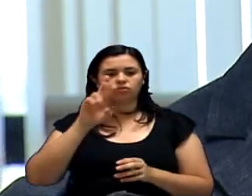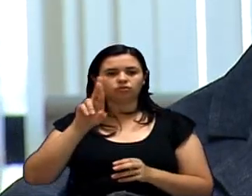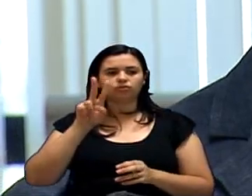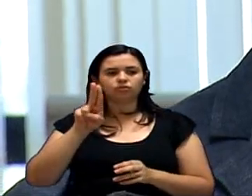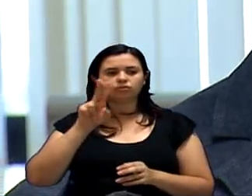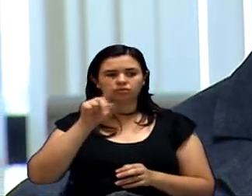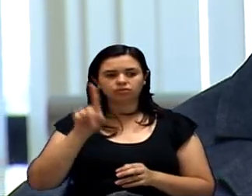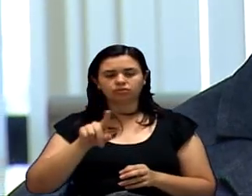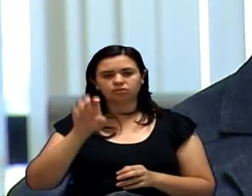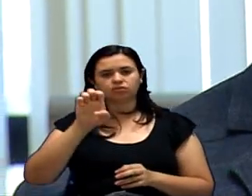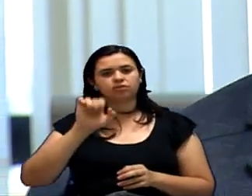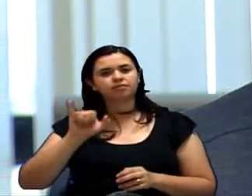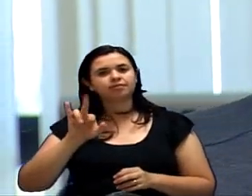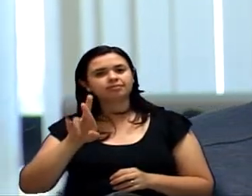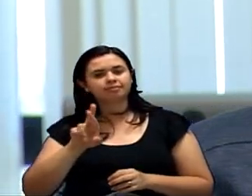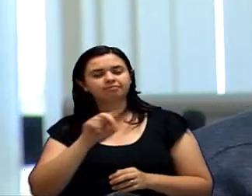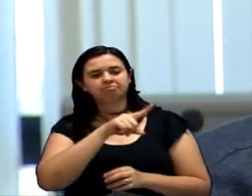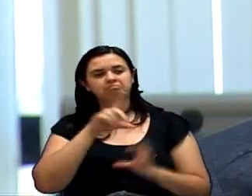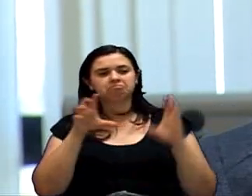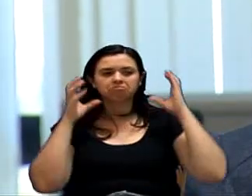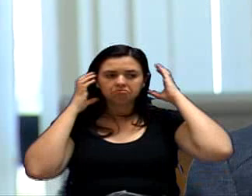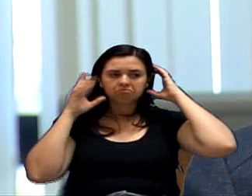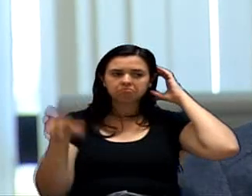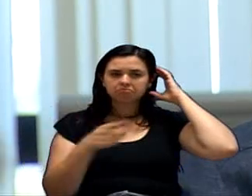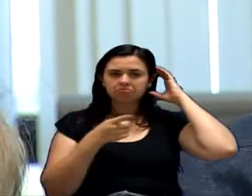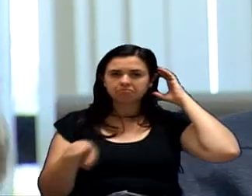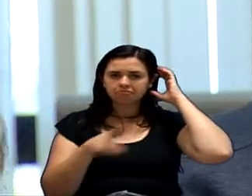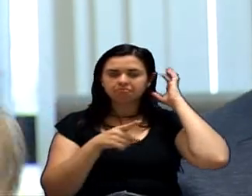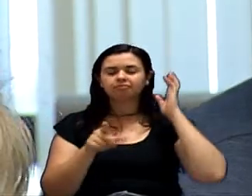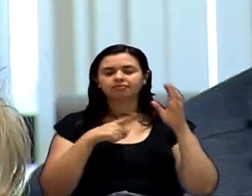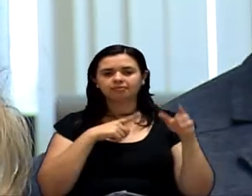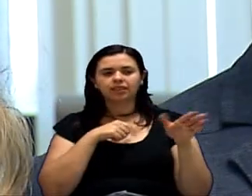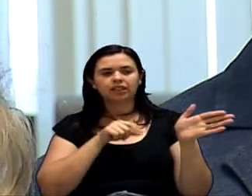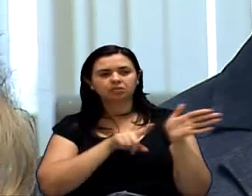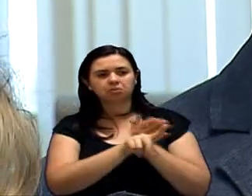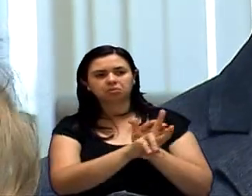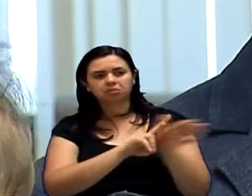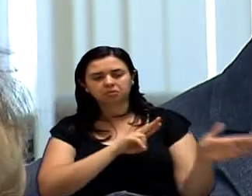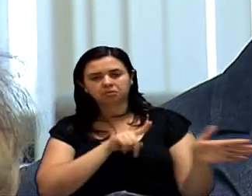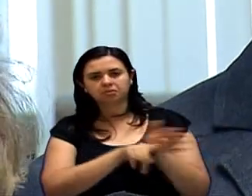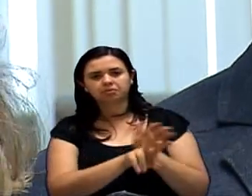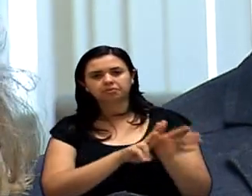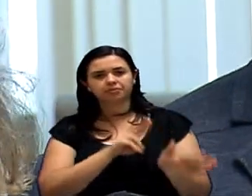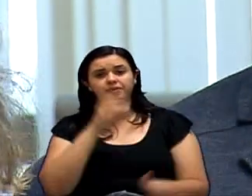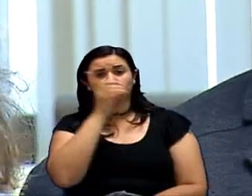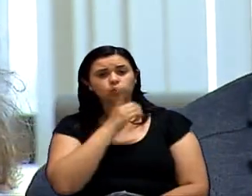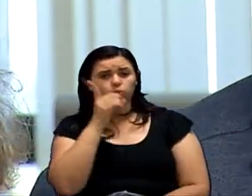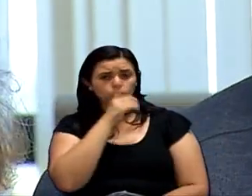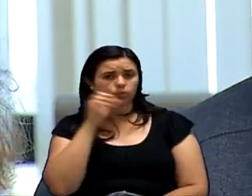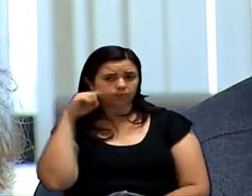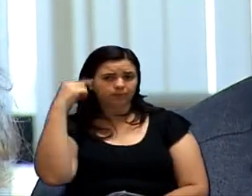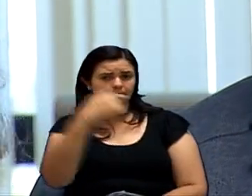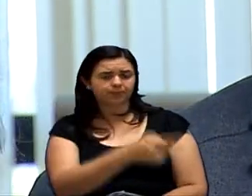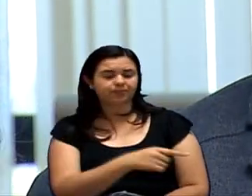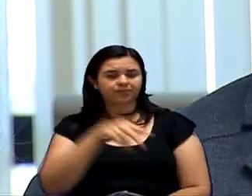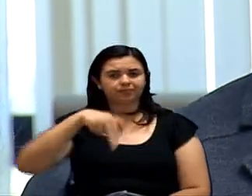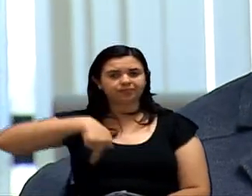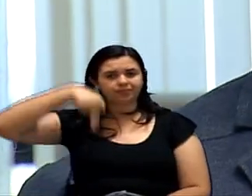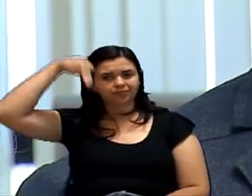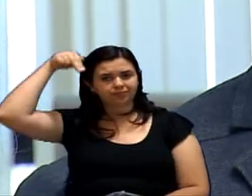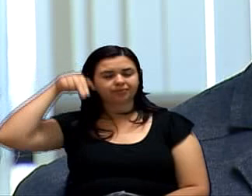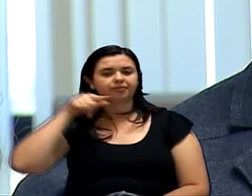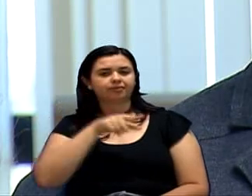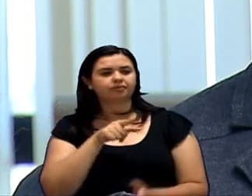viu? Fazer uma busca lá, eu tenho bastante entrevistas na Cruzeiro FM. Todos os domingos, o programa Raízes do Nordeste recebe o